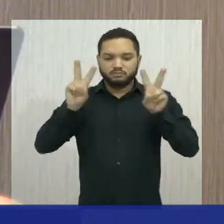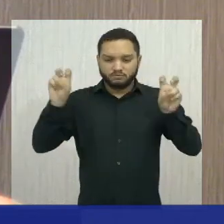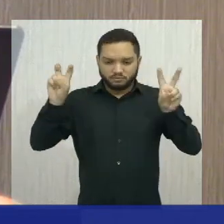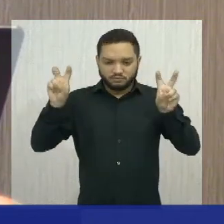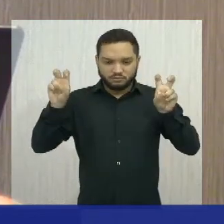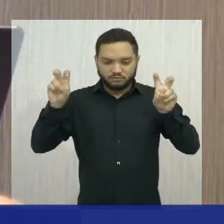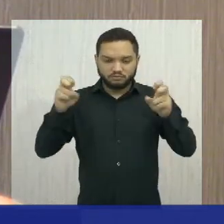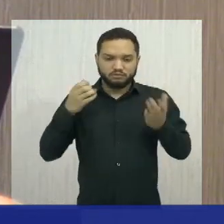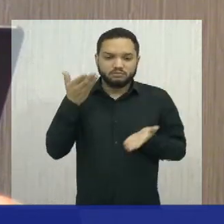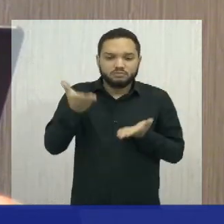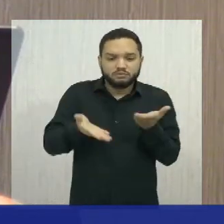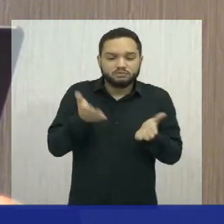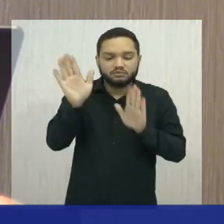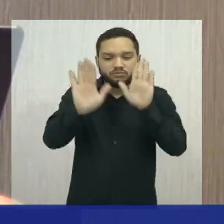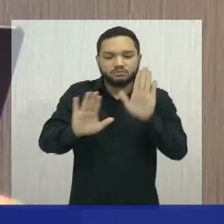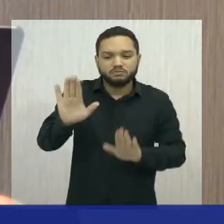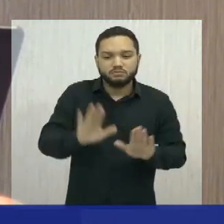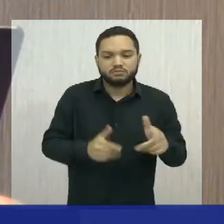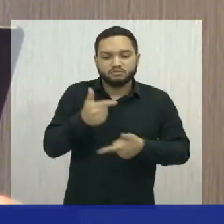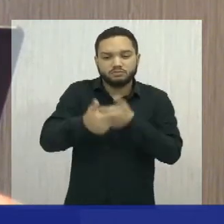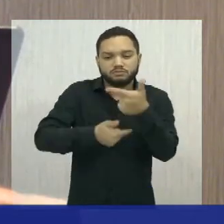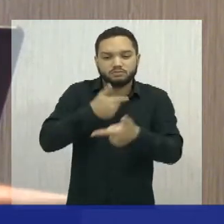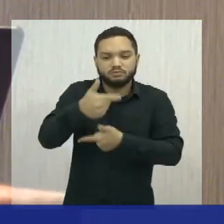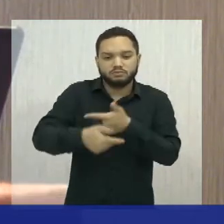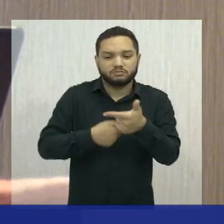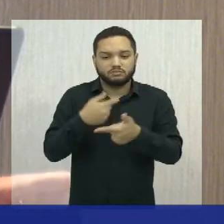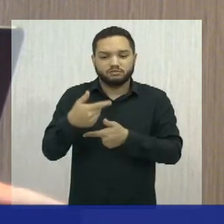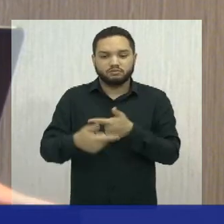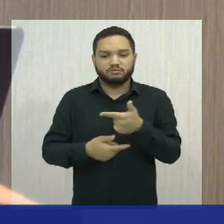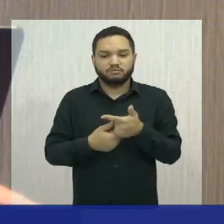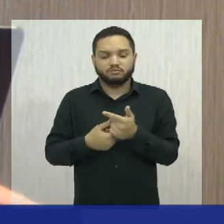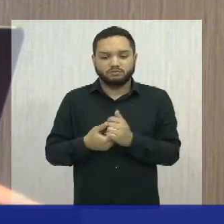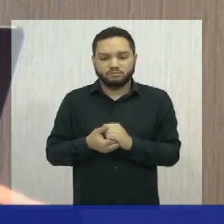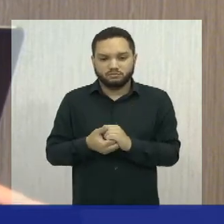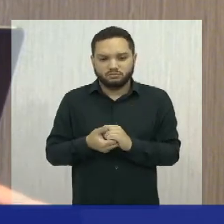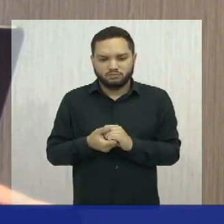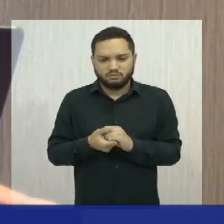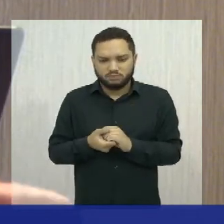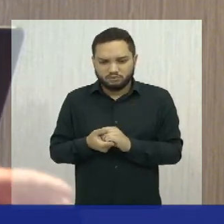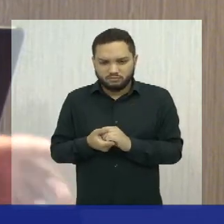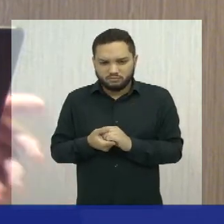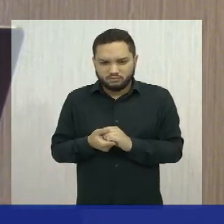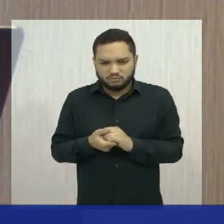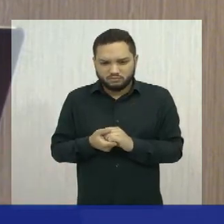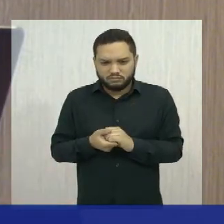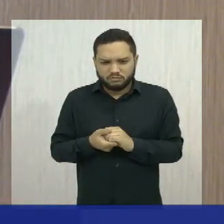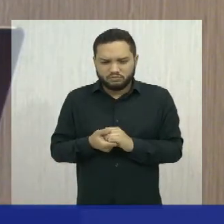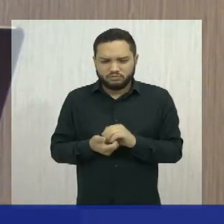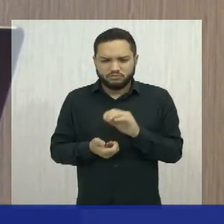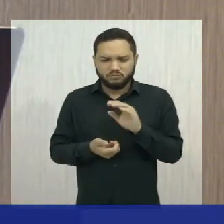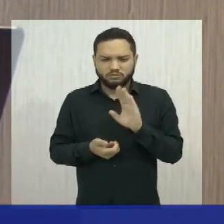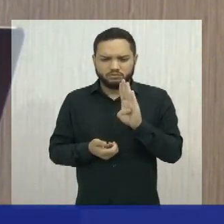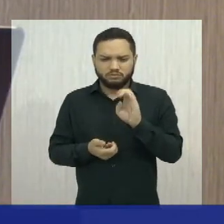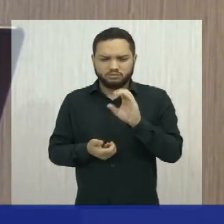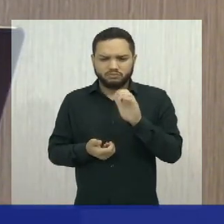à conservação e funcionamento de bocas de lobo e similares. Aí acaba